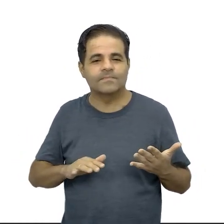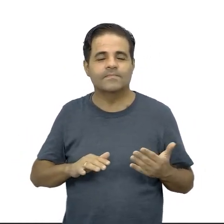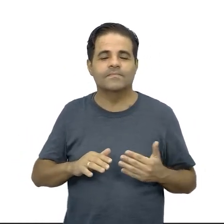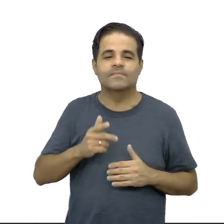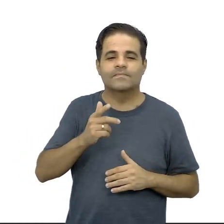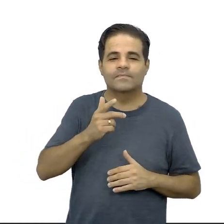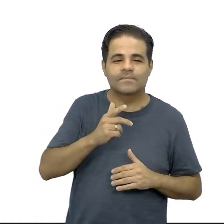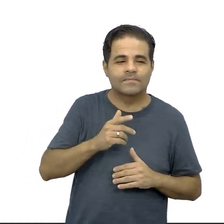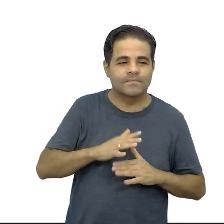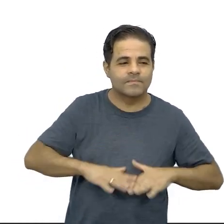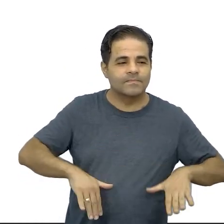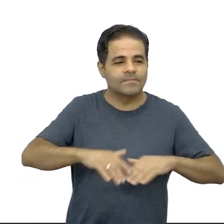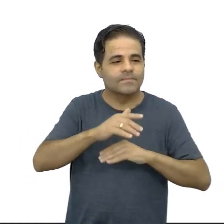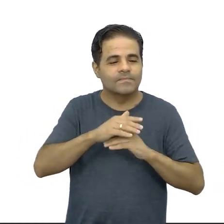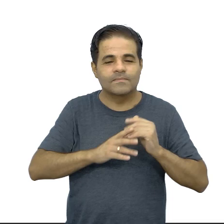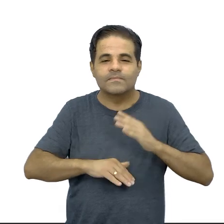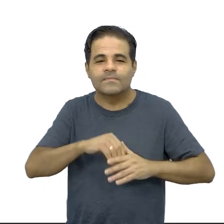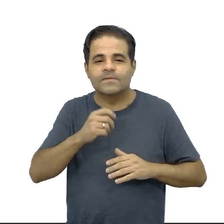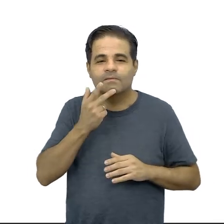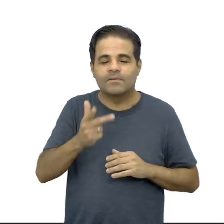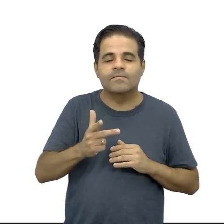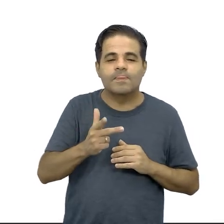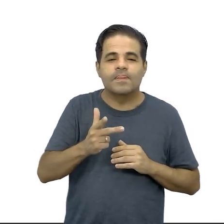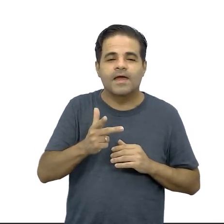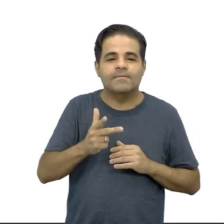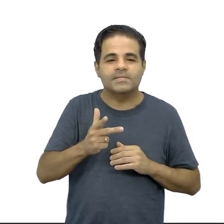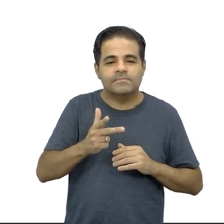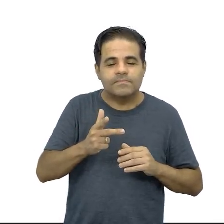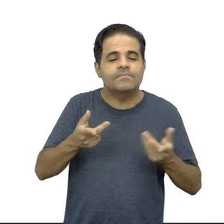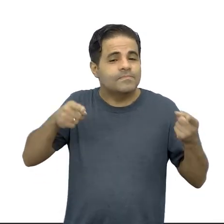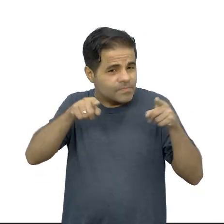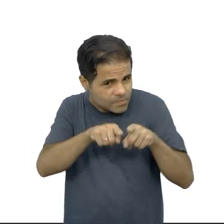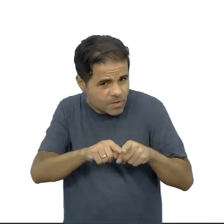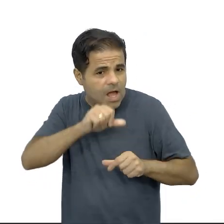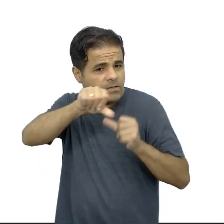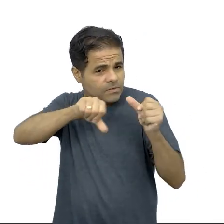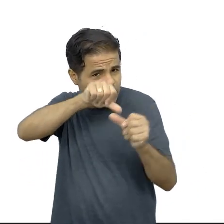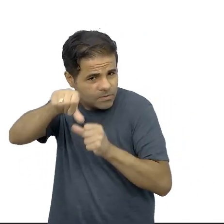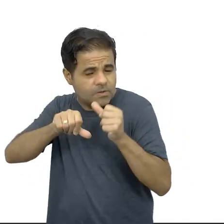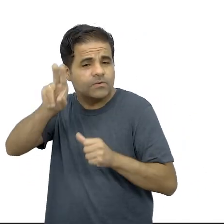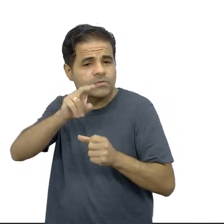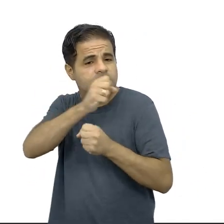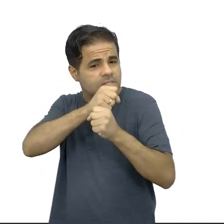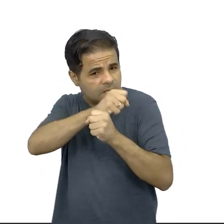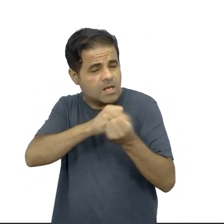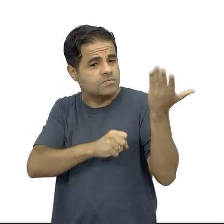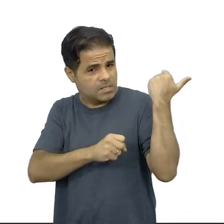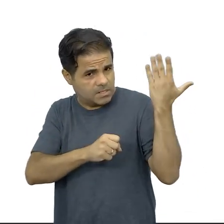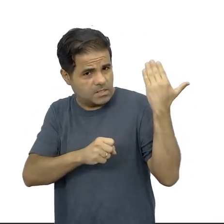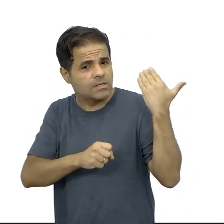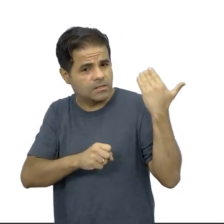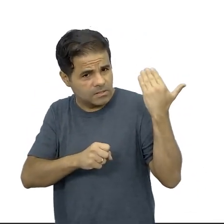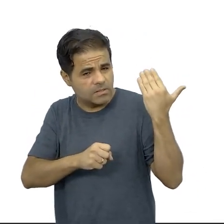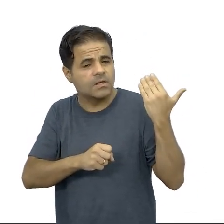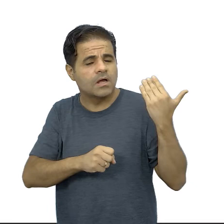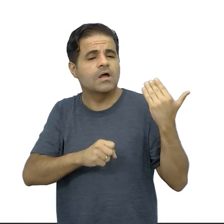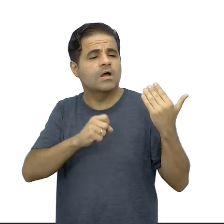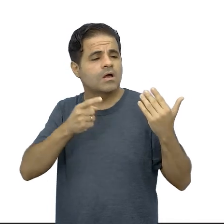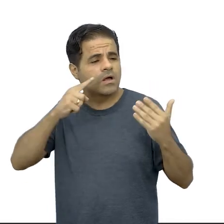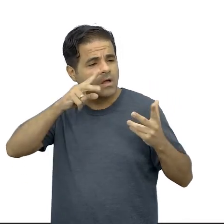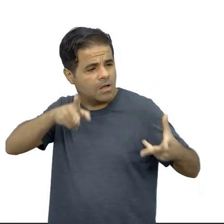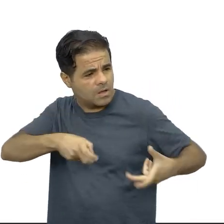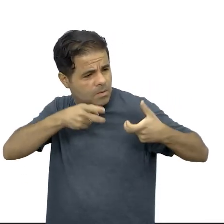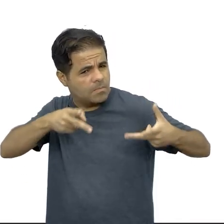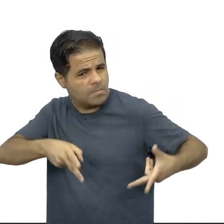para a gente, se vocês associarem com as nossas formações dos anos anteriores, né, dá para a gente explorar